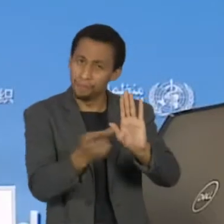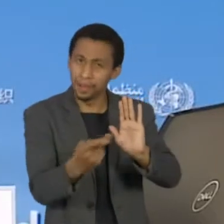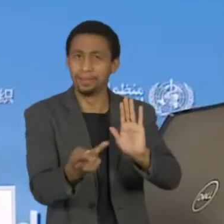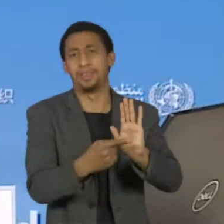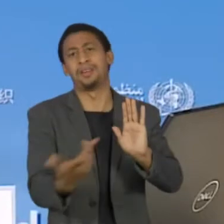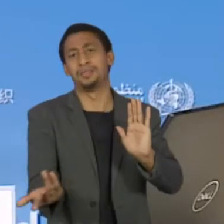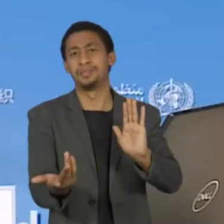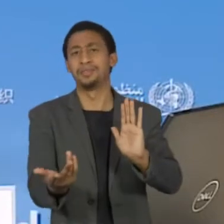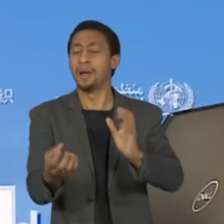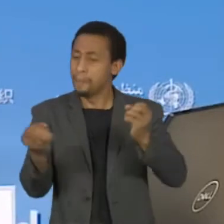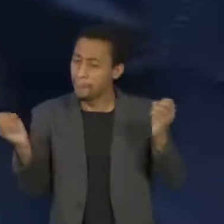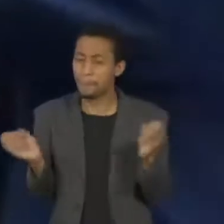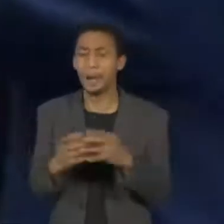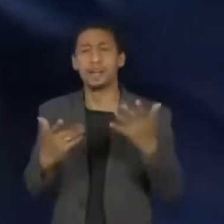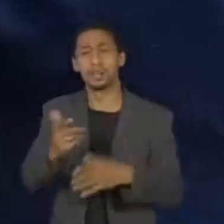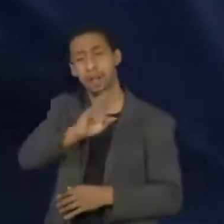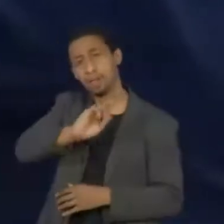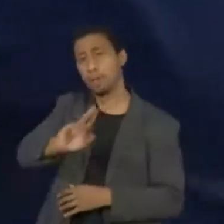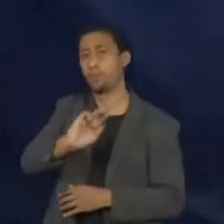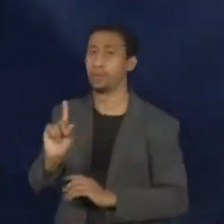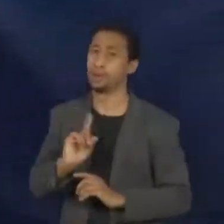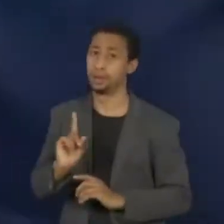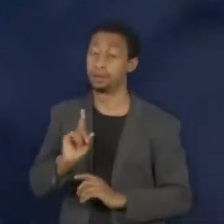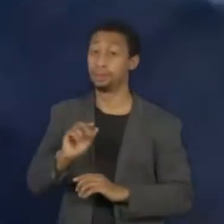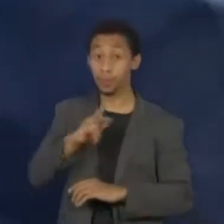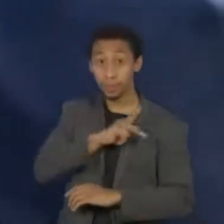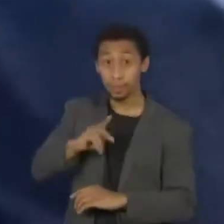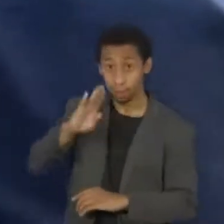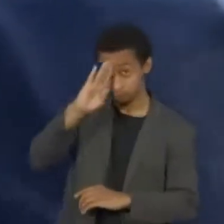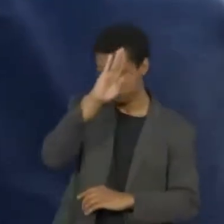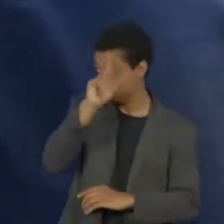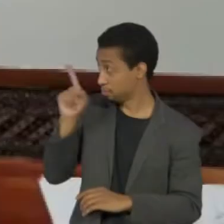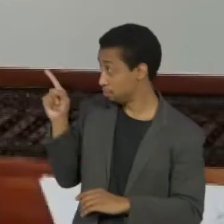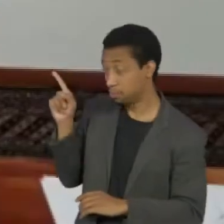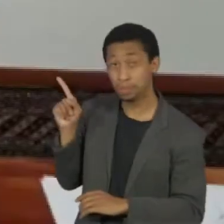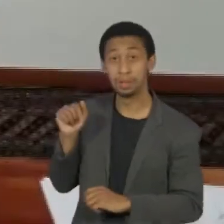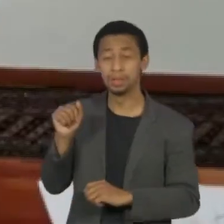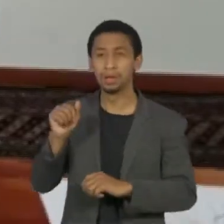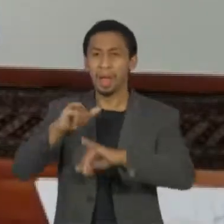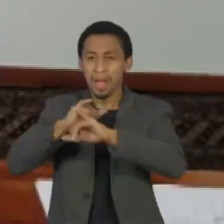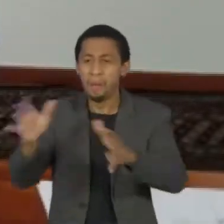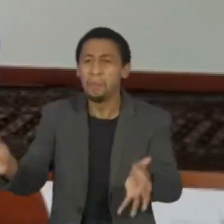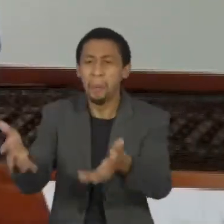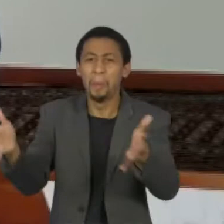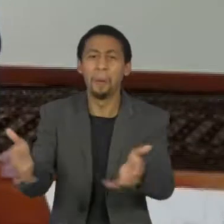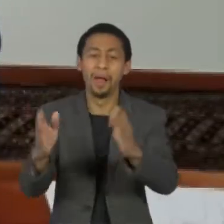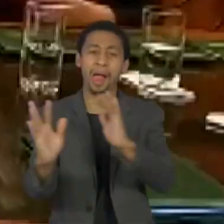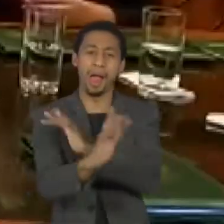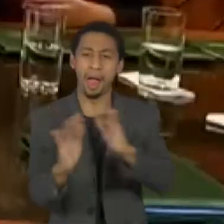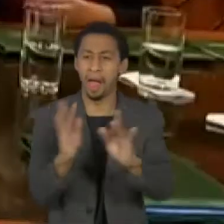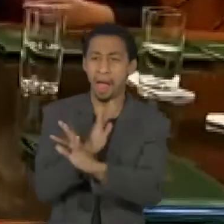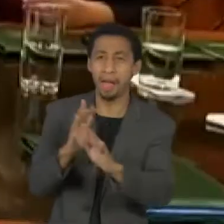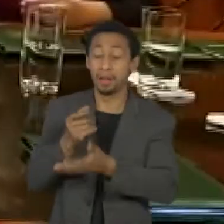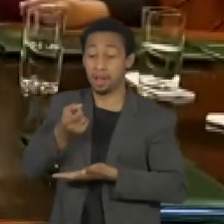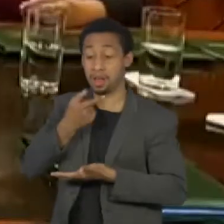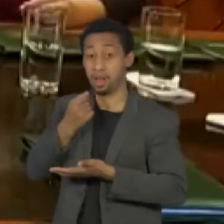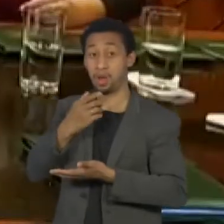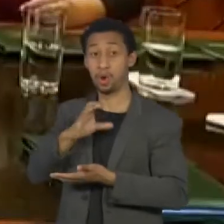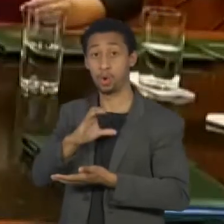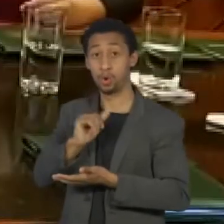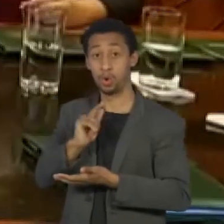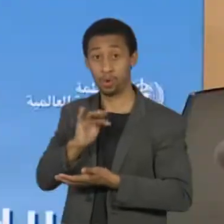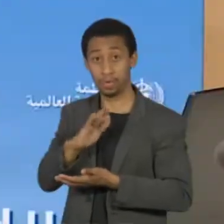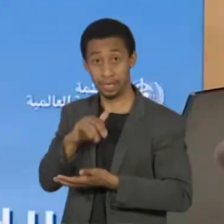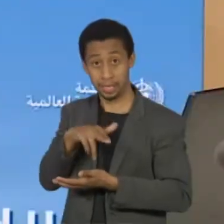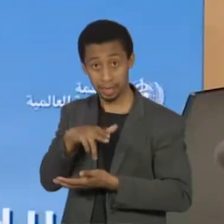ser questionado sobre o comportamento do presidente Jair Bolsonaro de promover aglomerações, incentivar o uso de cloroquina e de minimizar